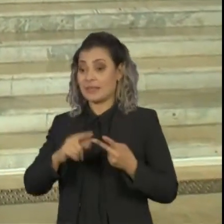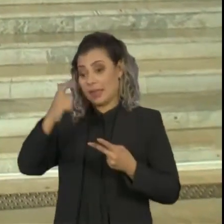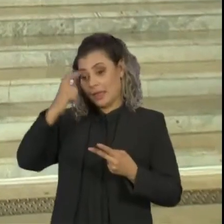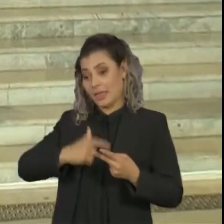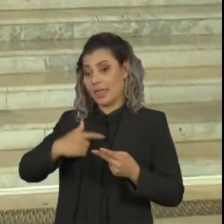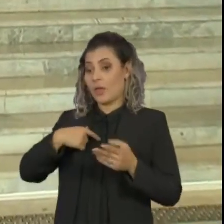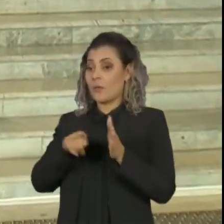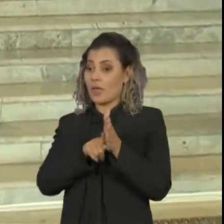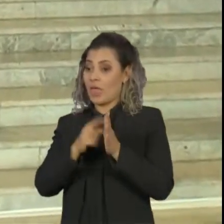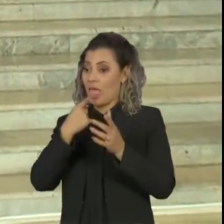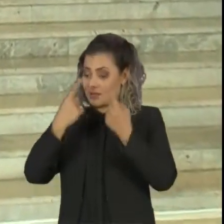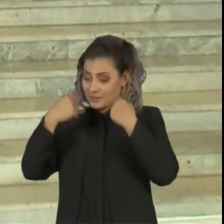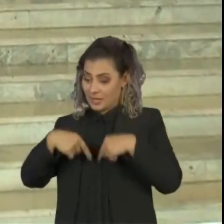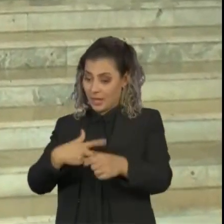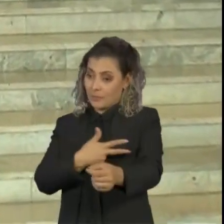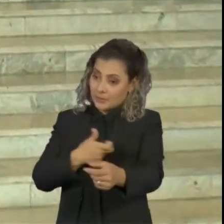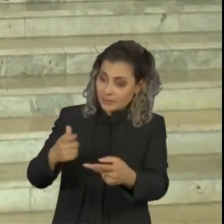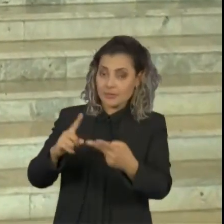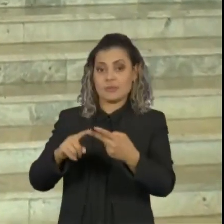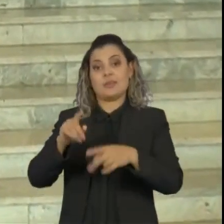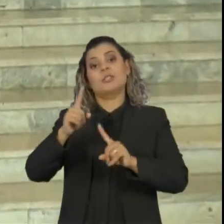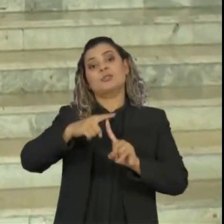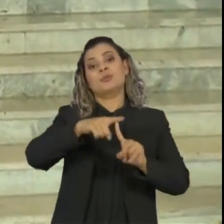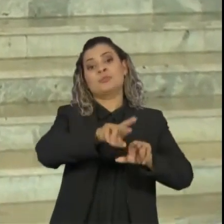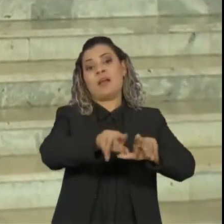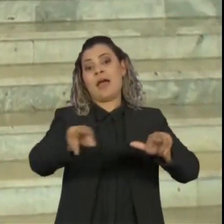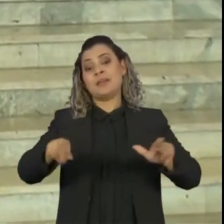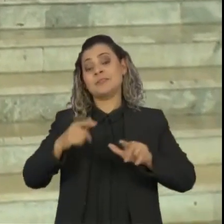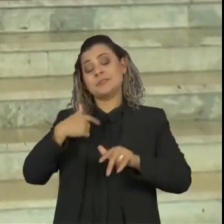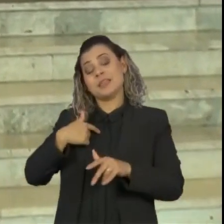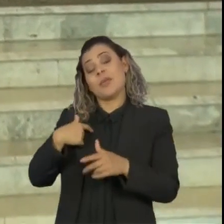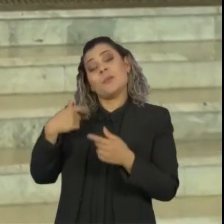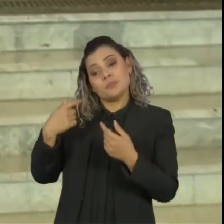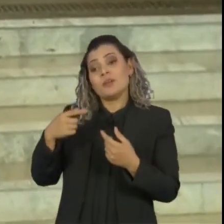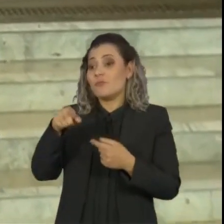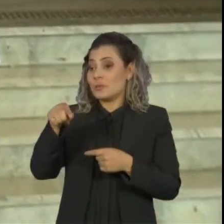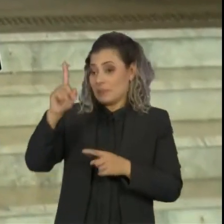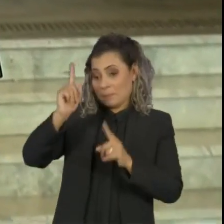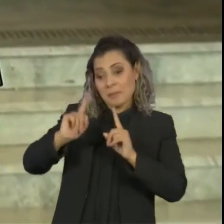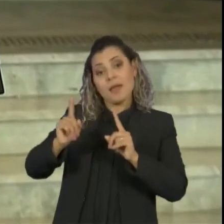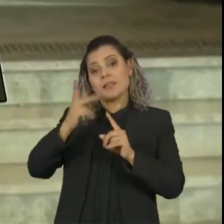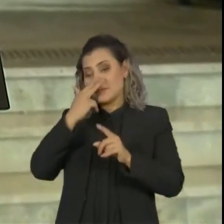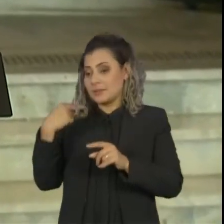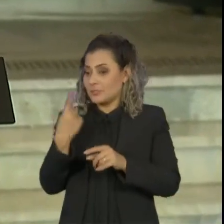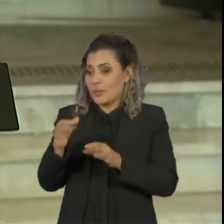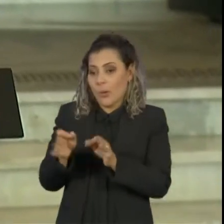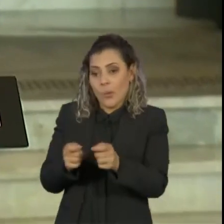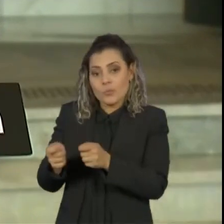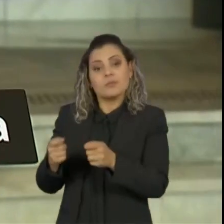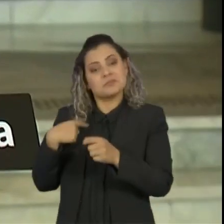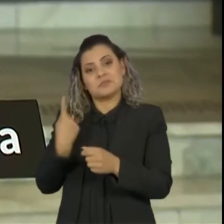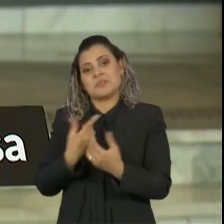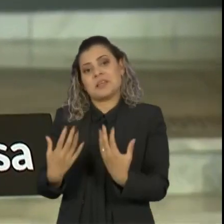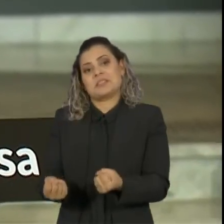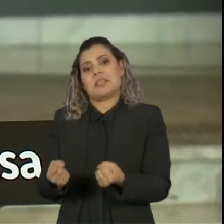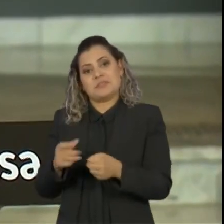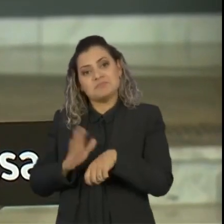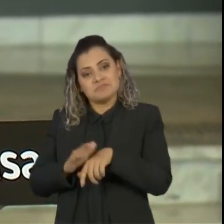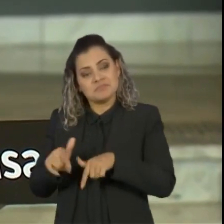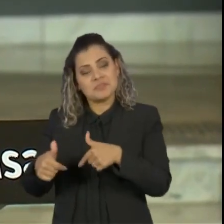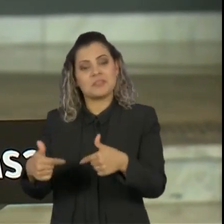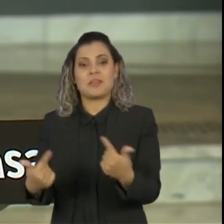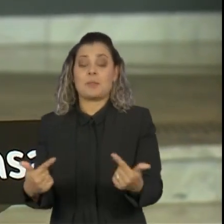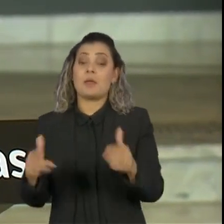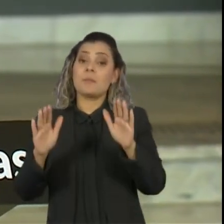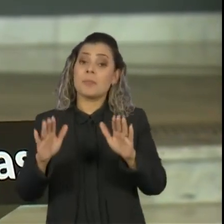Então, nós vamos vestindo o chapéu aí de acordo com a necessidade e o senhor que tem comandado. Veja, o teste rápido, como eu